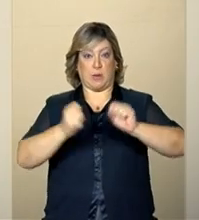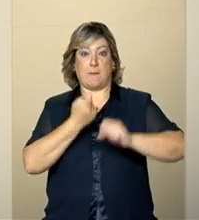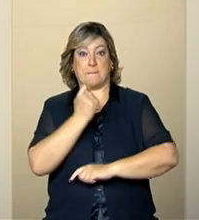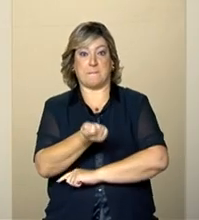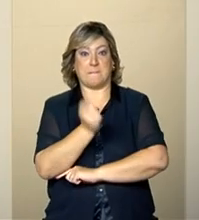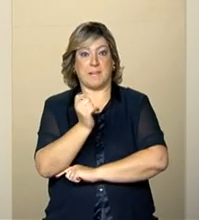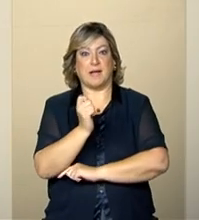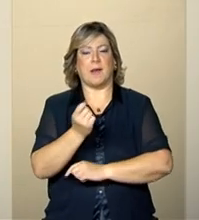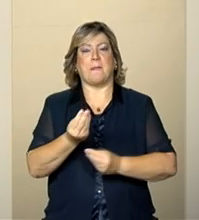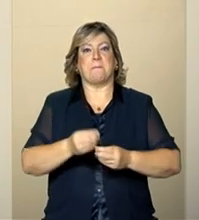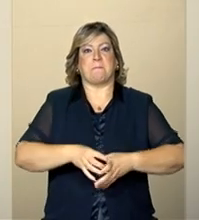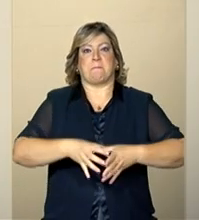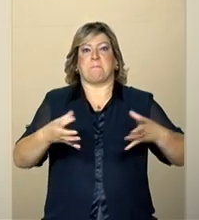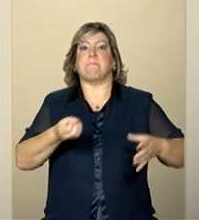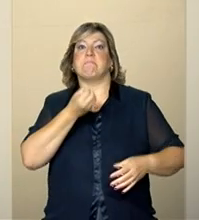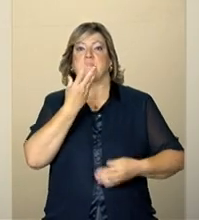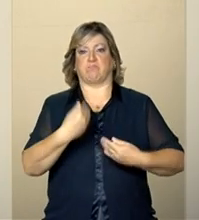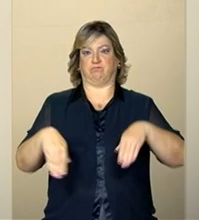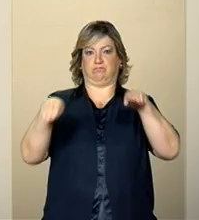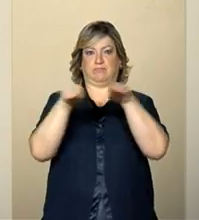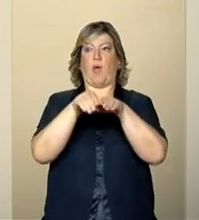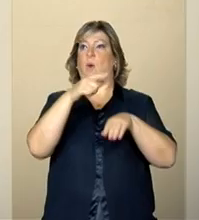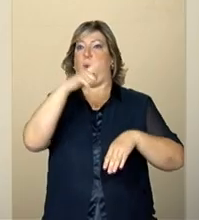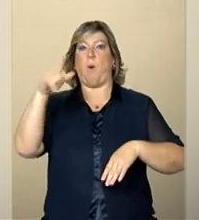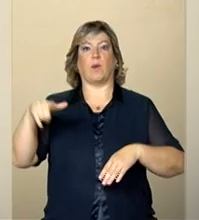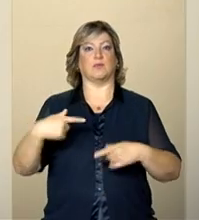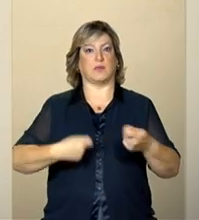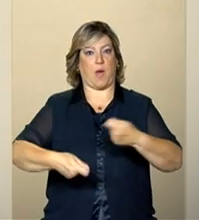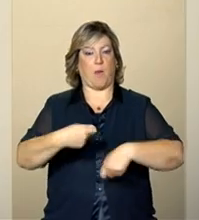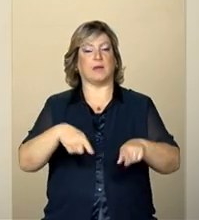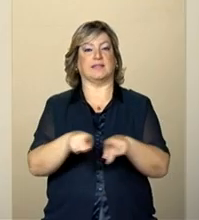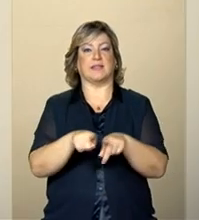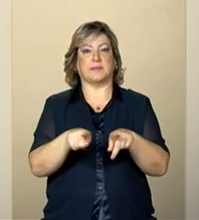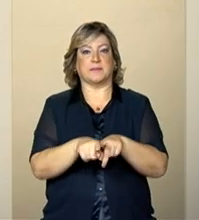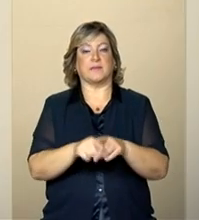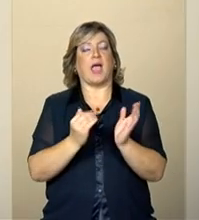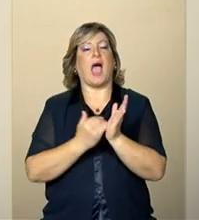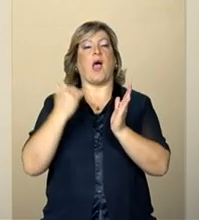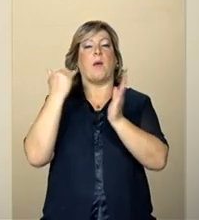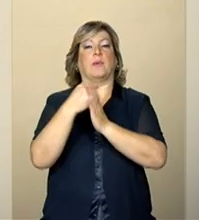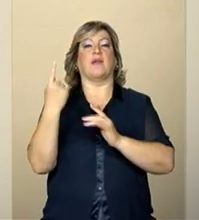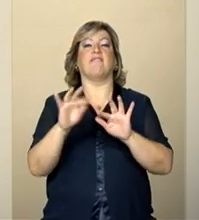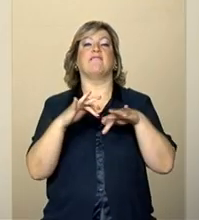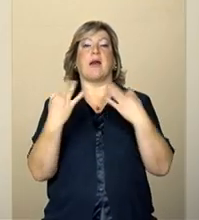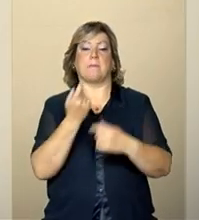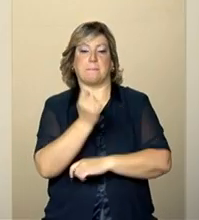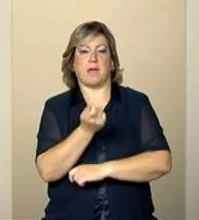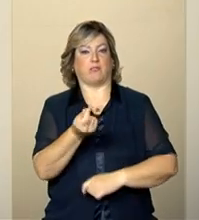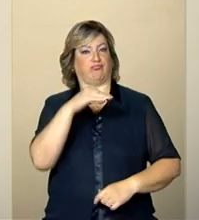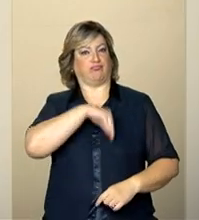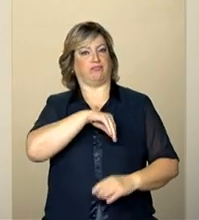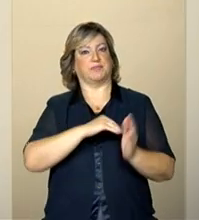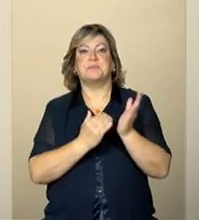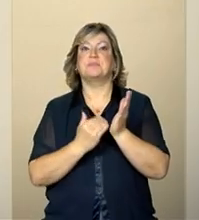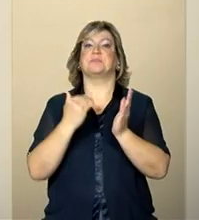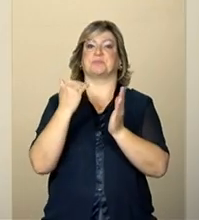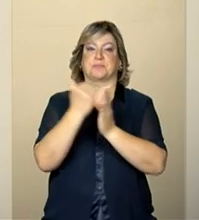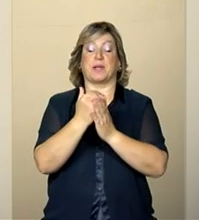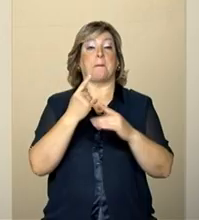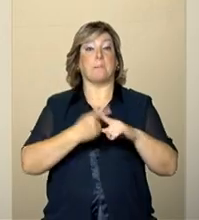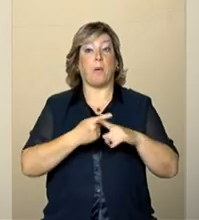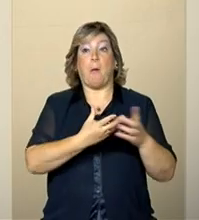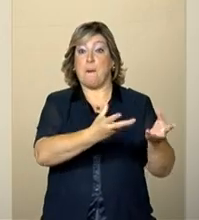Pesca muito mais competitiva e também aumentar a renda das famílias de pescadores porque